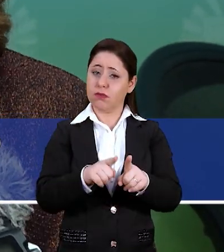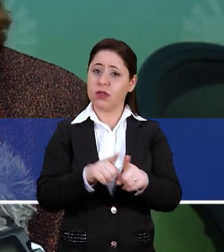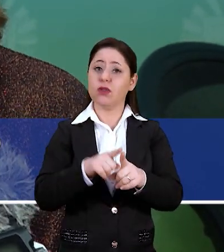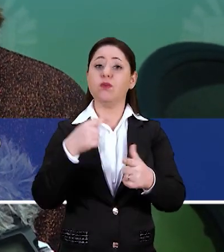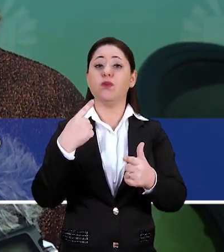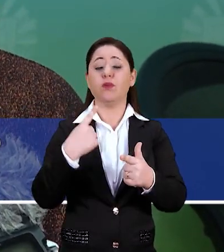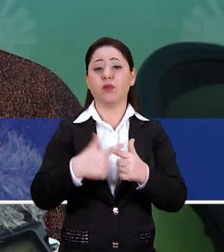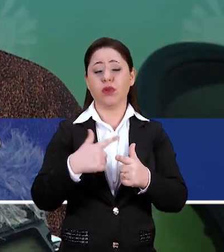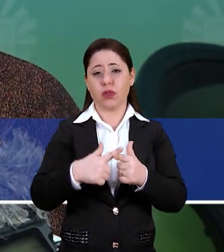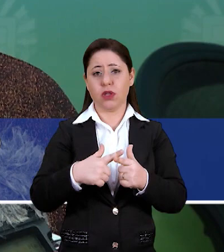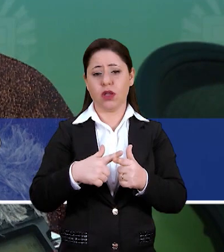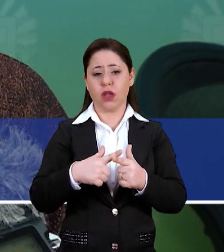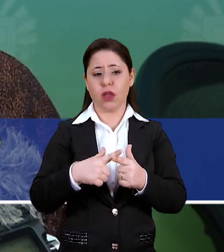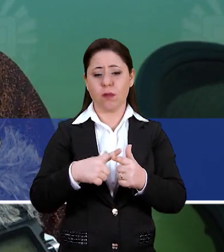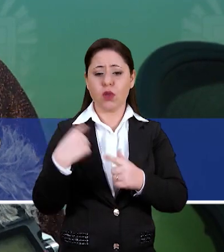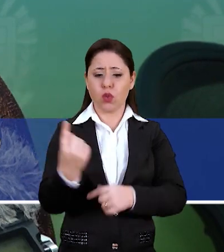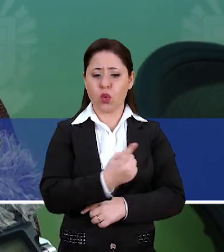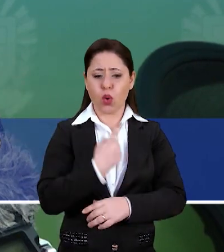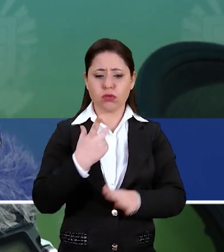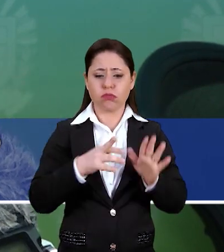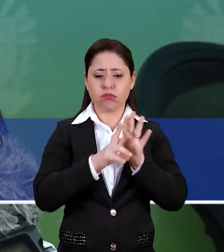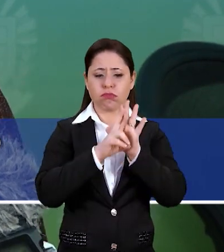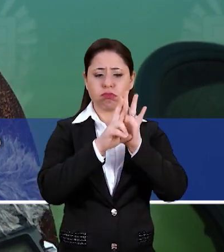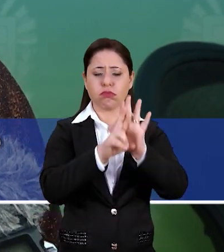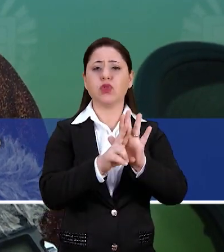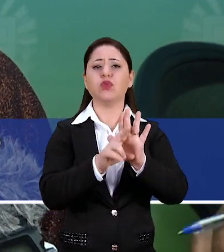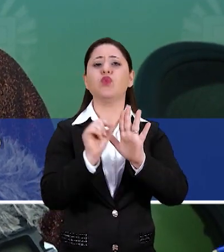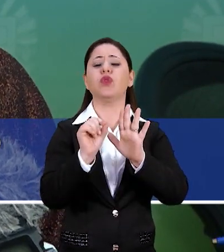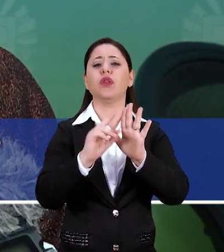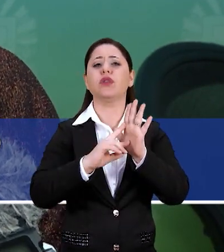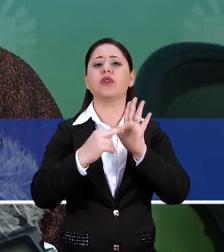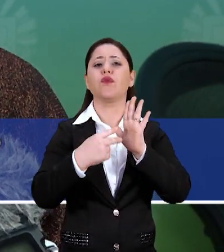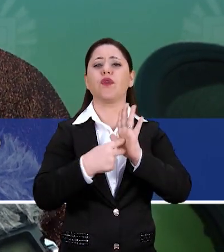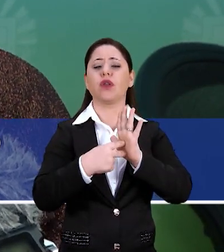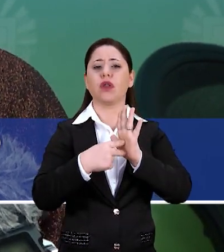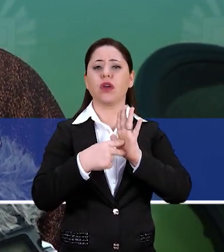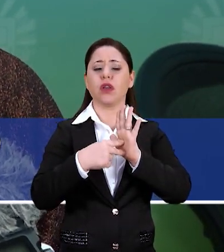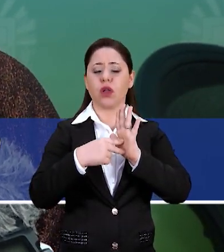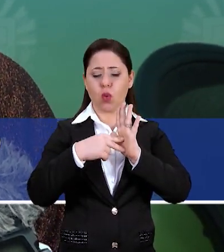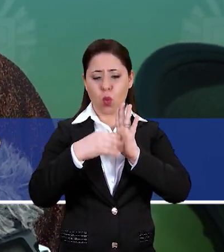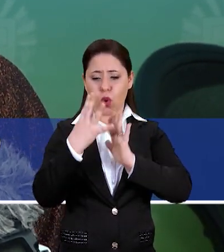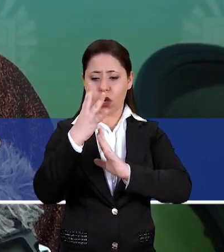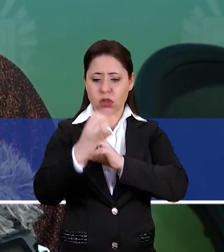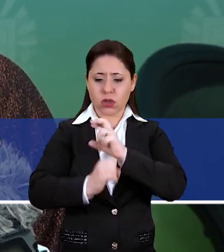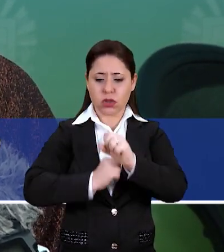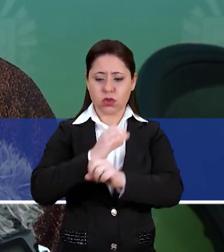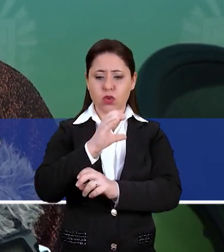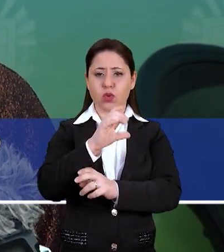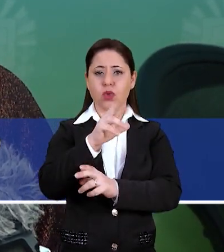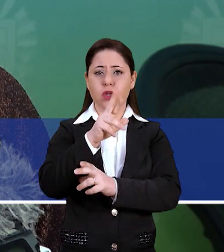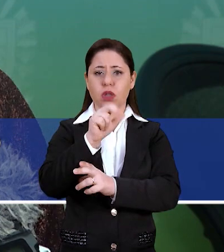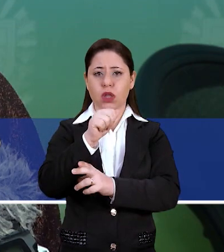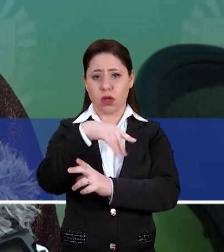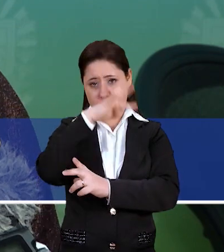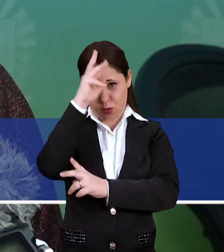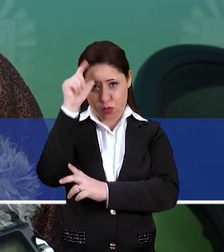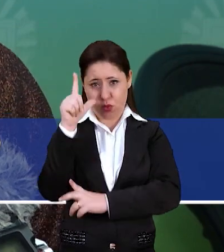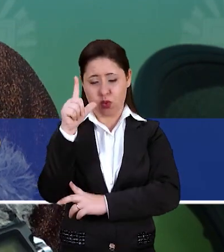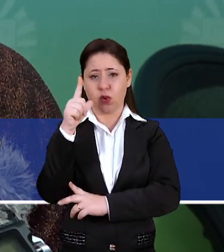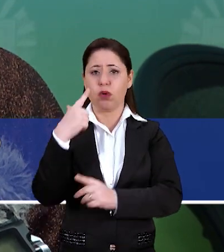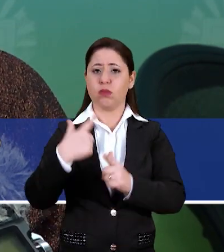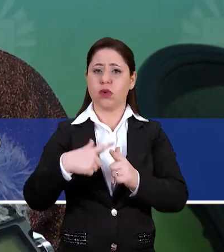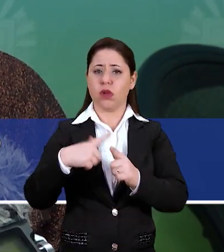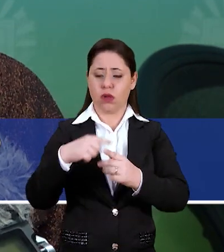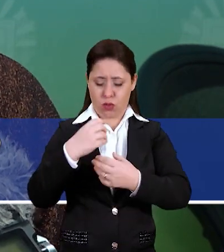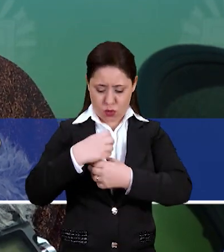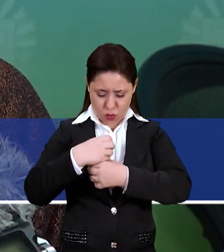também, porque para nós representa bastante essa homenagem nos 40 anos do CREA-MS,